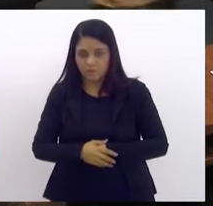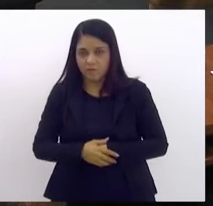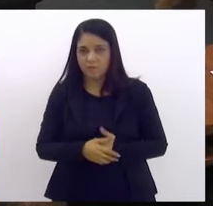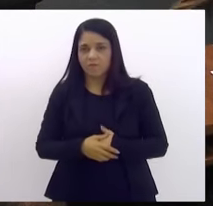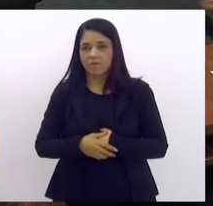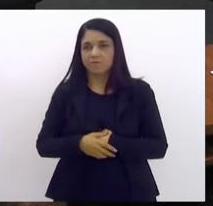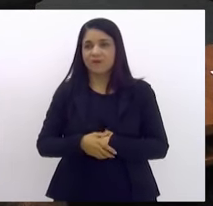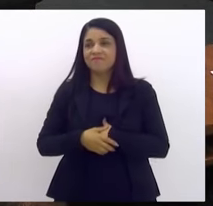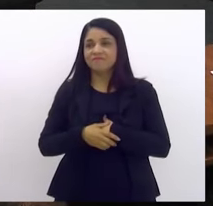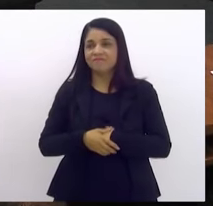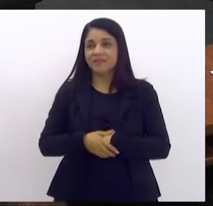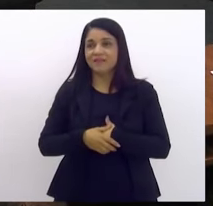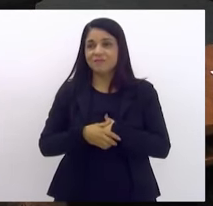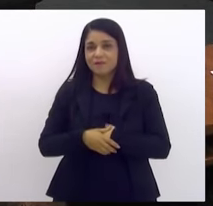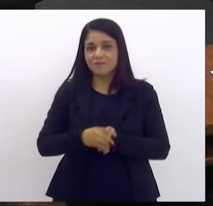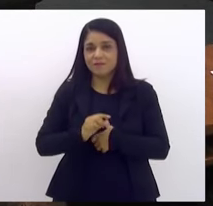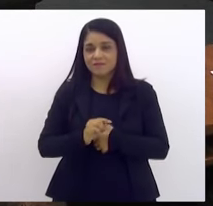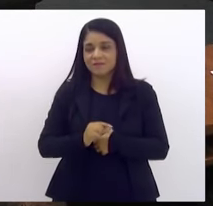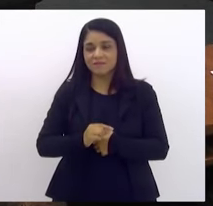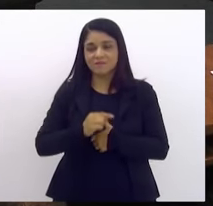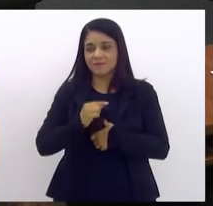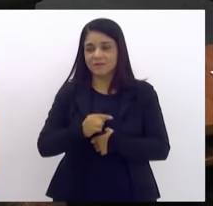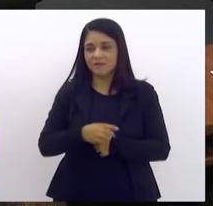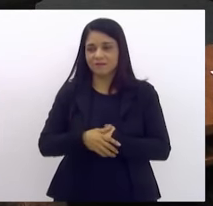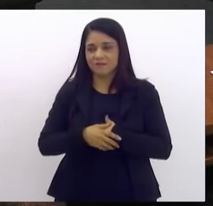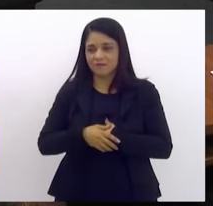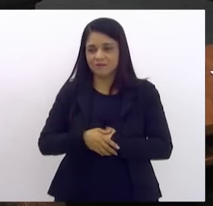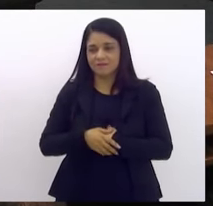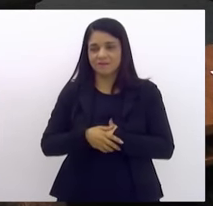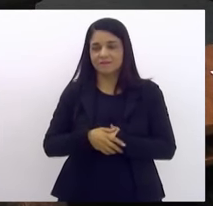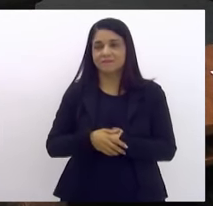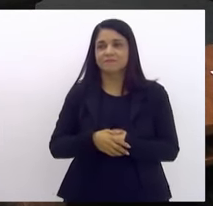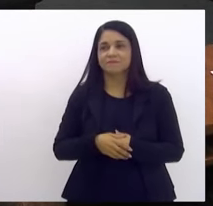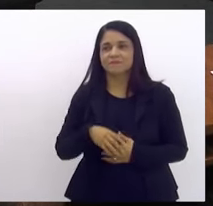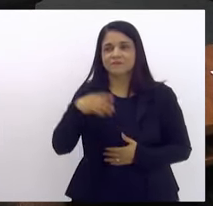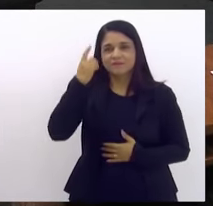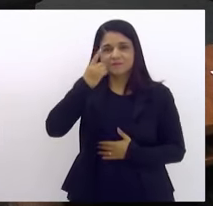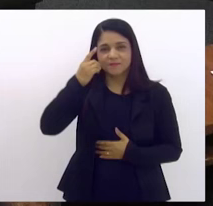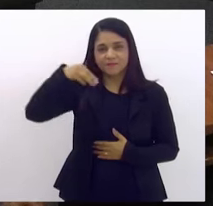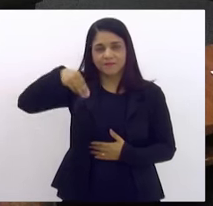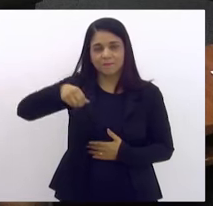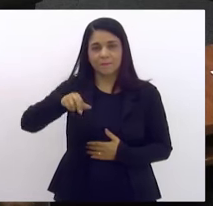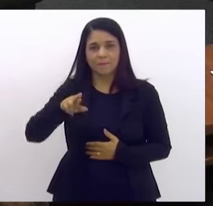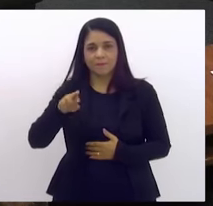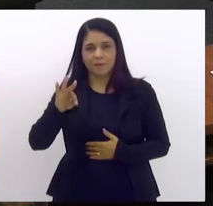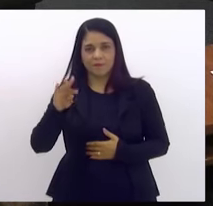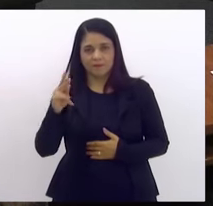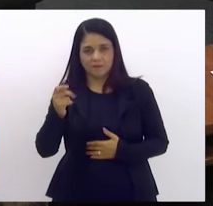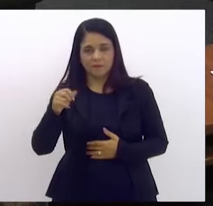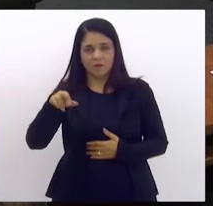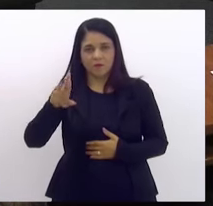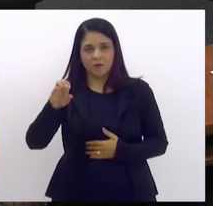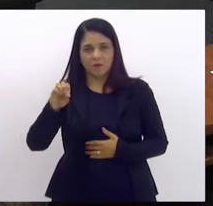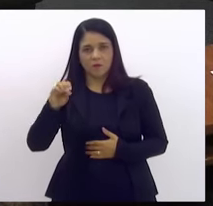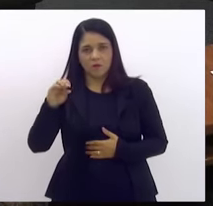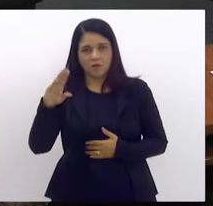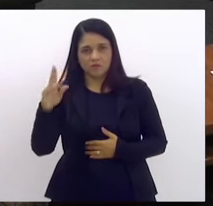Presidente. Obrigado, nobre deputada Dani Balbi. Nossa nobre deputada Marta Rocha. Eu queria